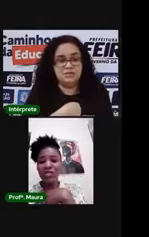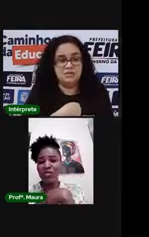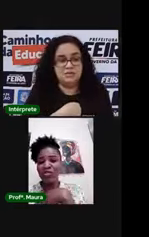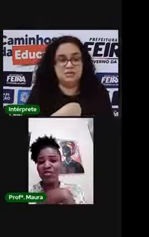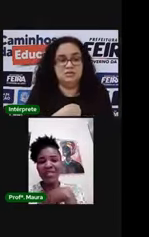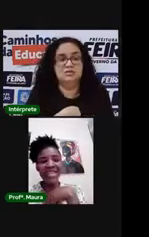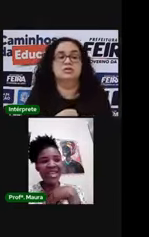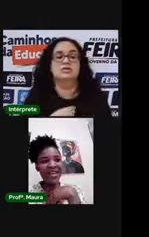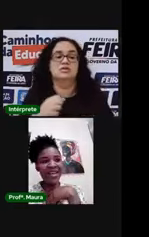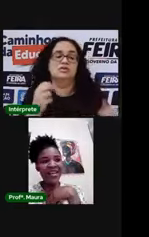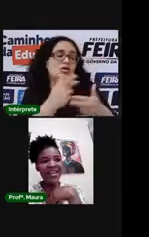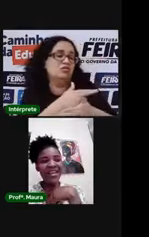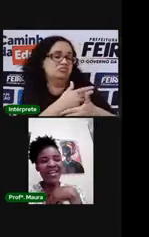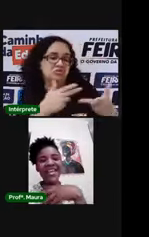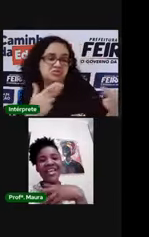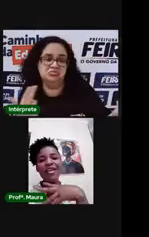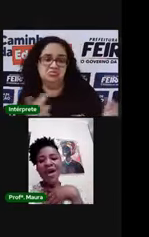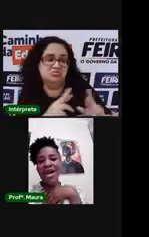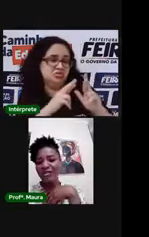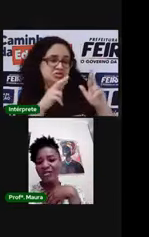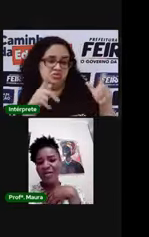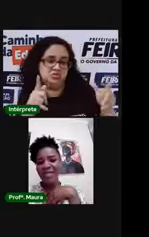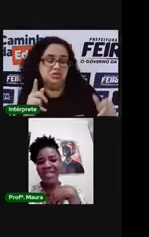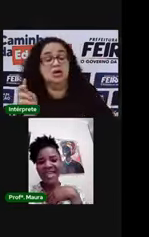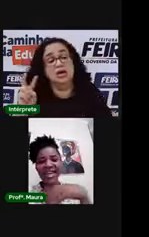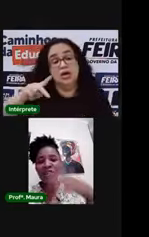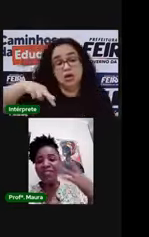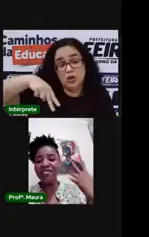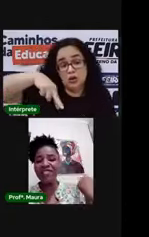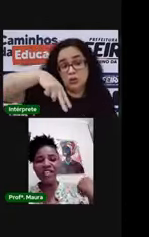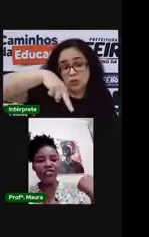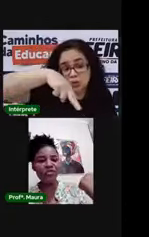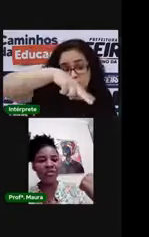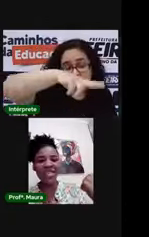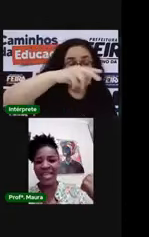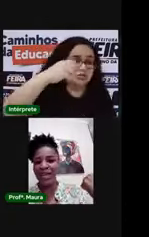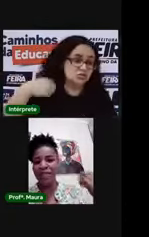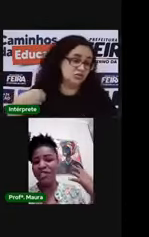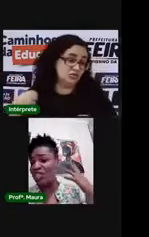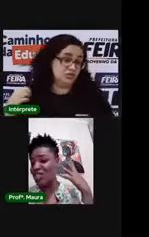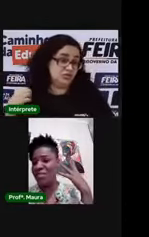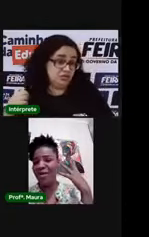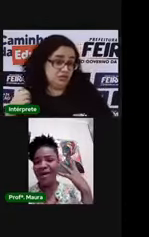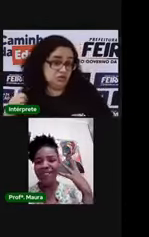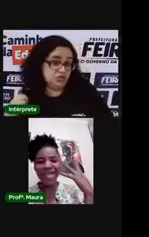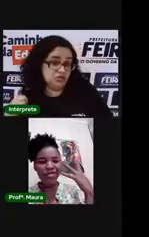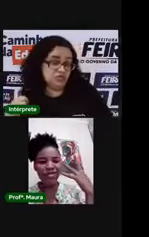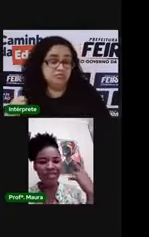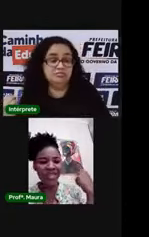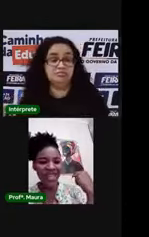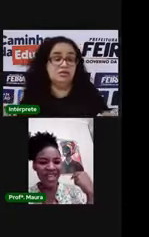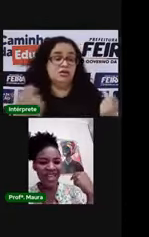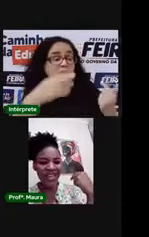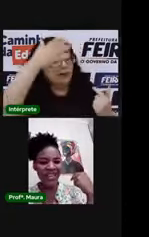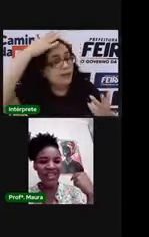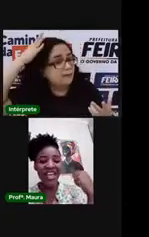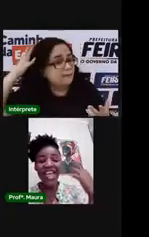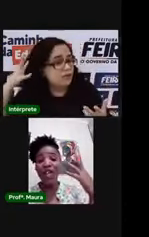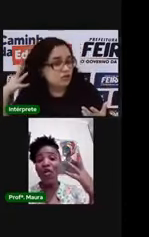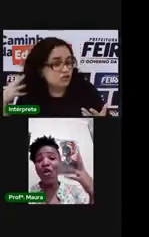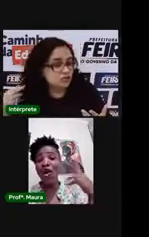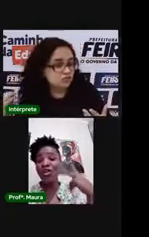Eu faço as coisas de uma maneira, eu ando de uma maneira, eu me visto de uma maneira, eu penteio o meu cabelo de uma